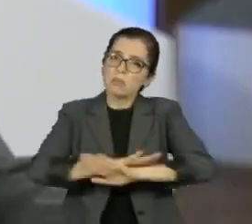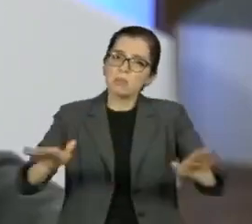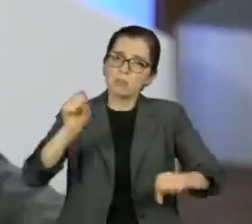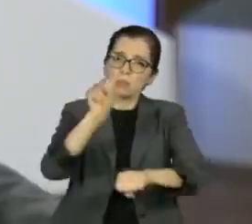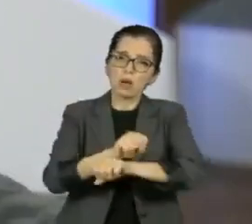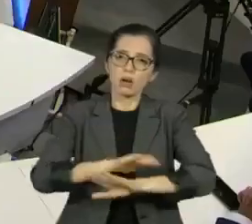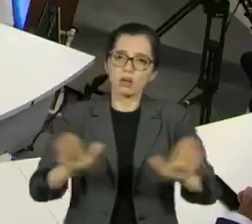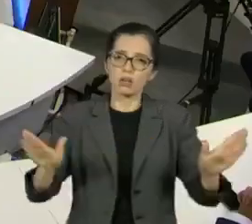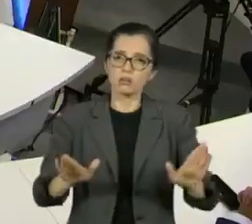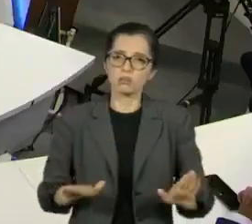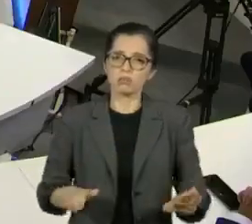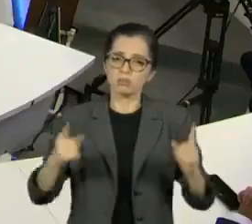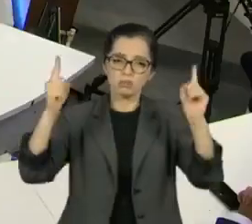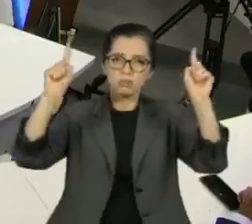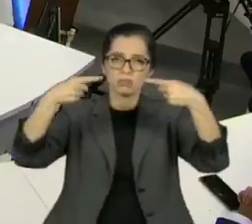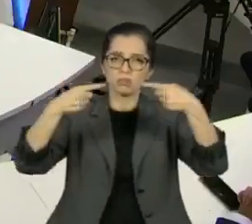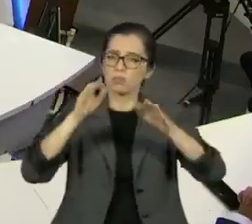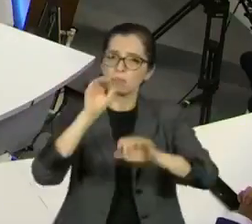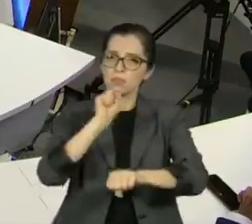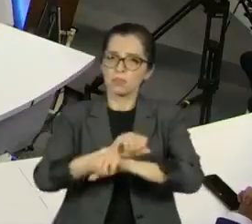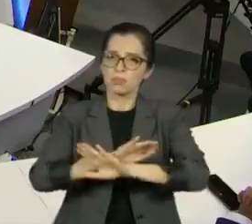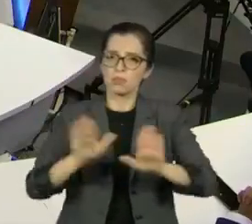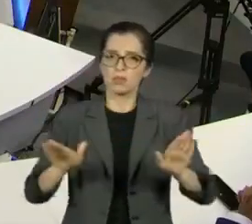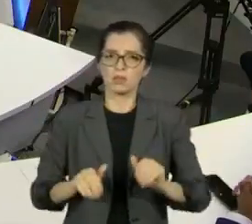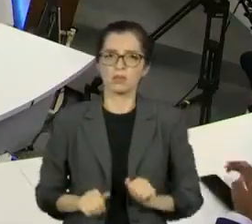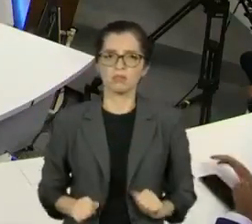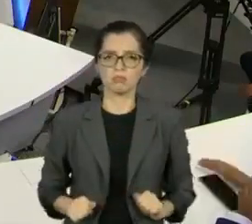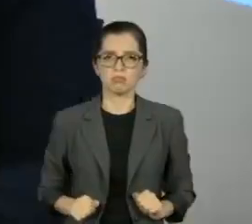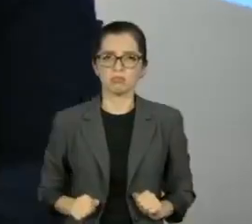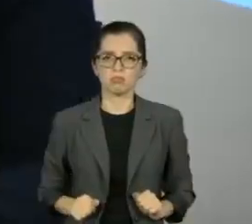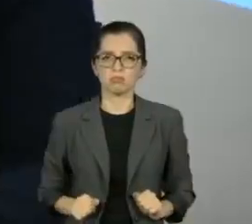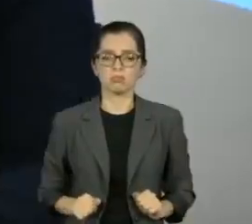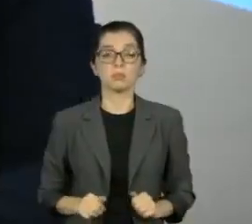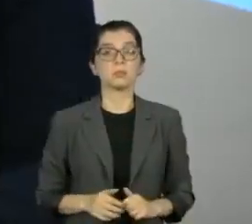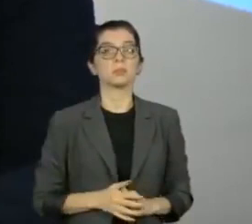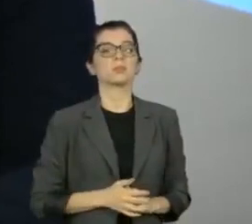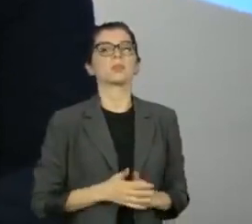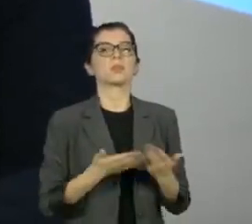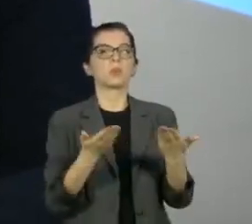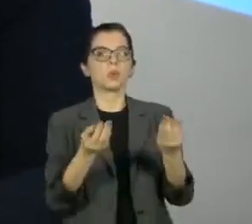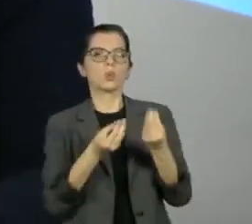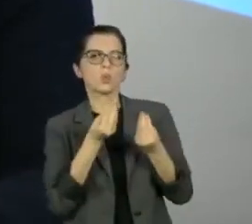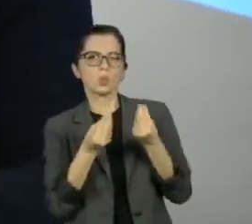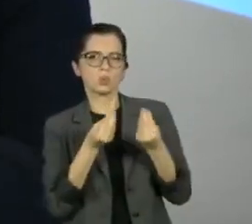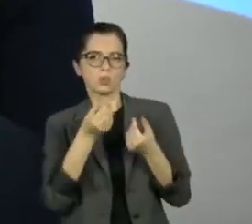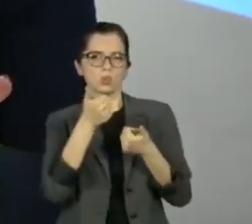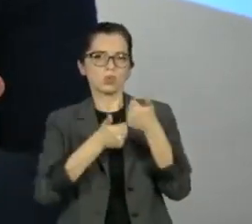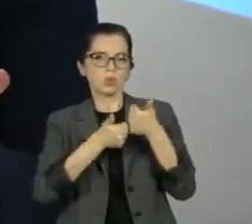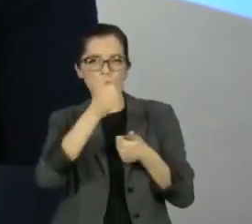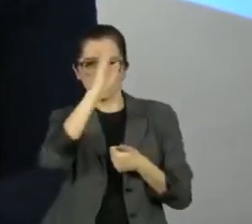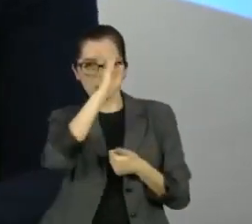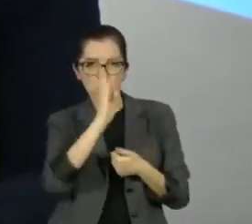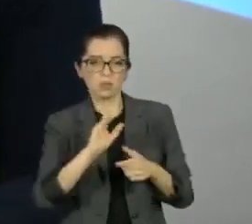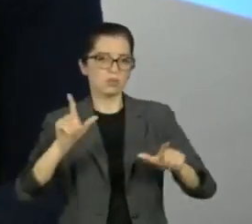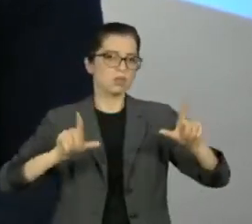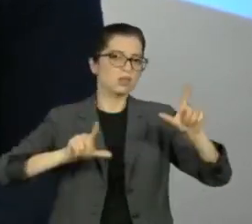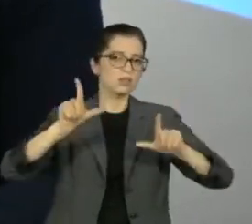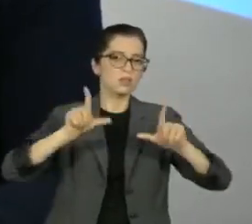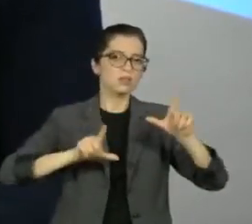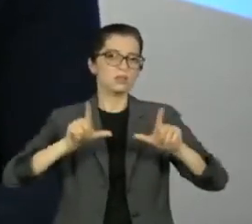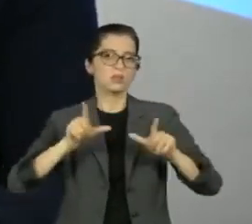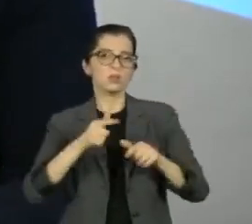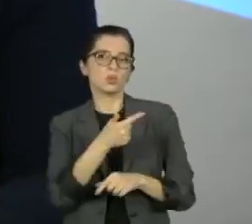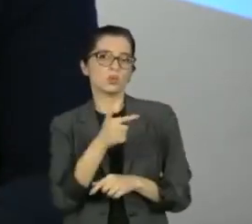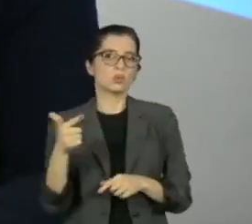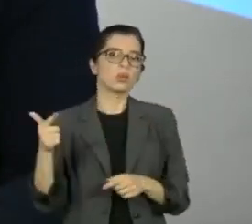Como é que o senhor avaliou esse episódio da seleção? Primeiro que é dramático a gente não poder assistir a seleção brasileira na televisão. Aí teve um jogo da seleção